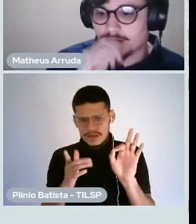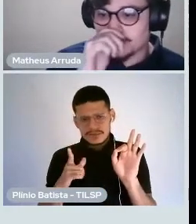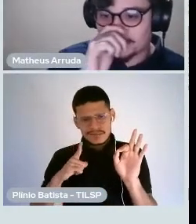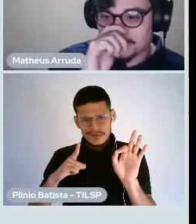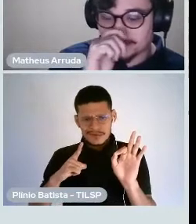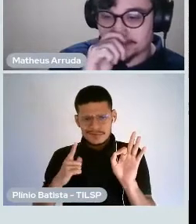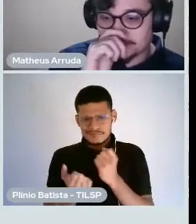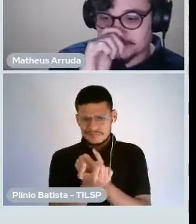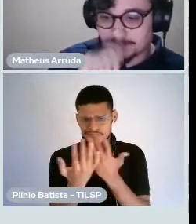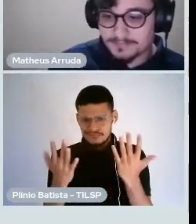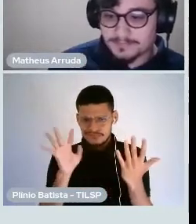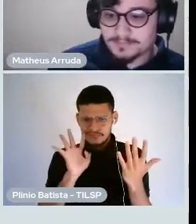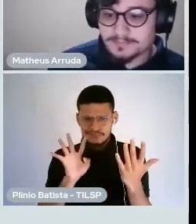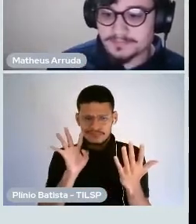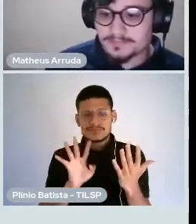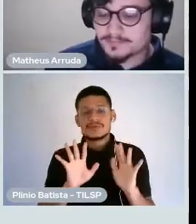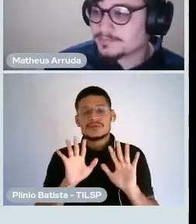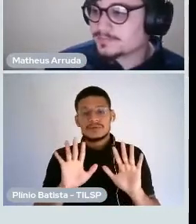e